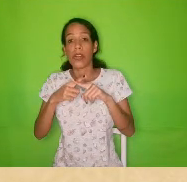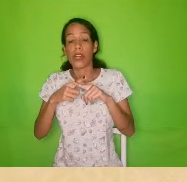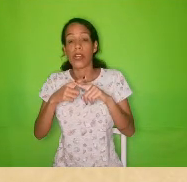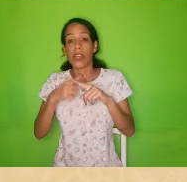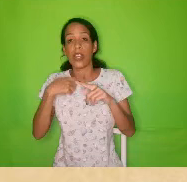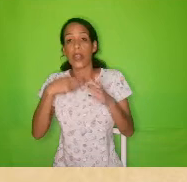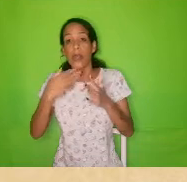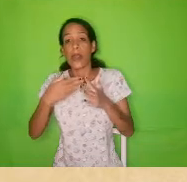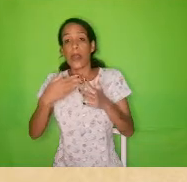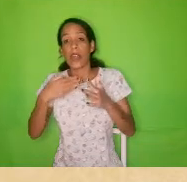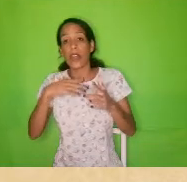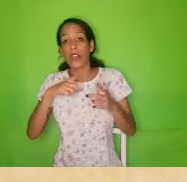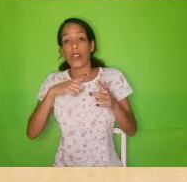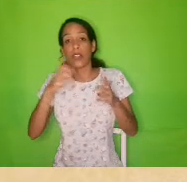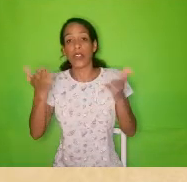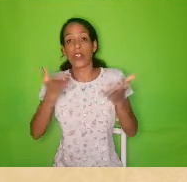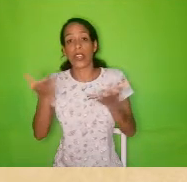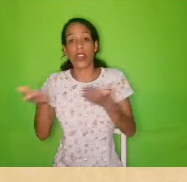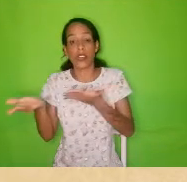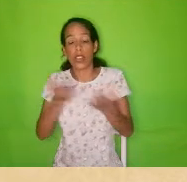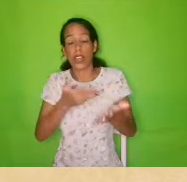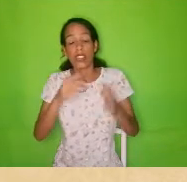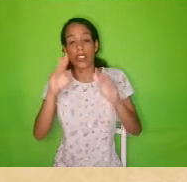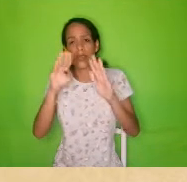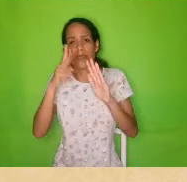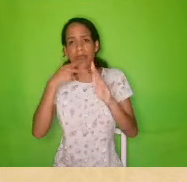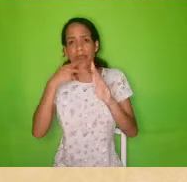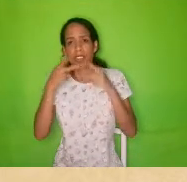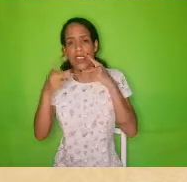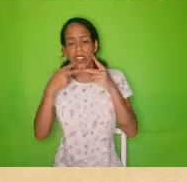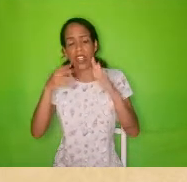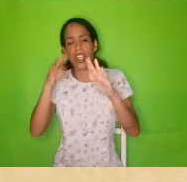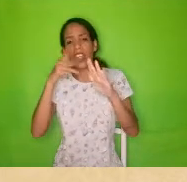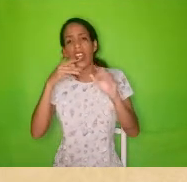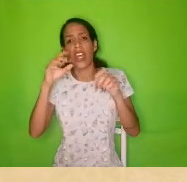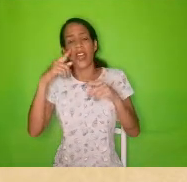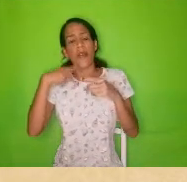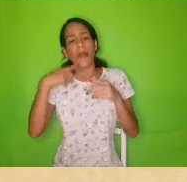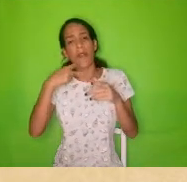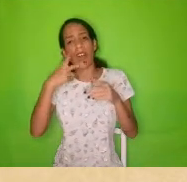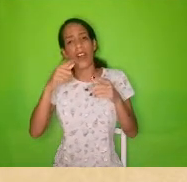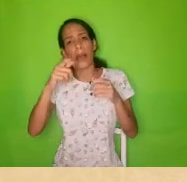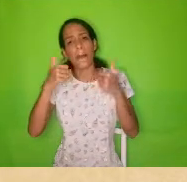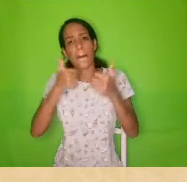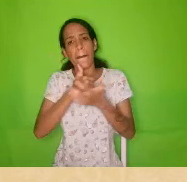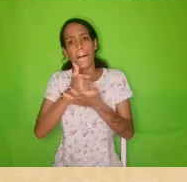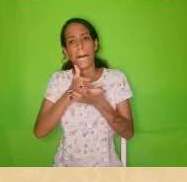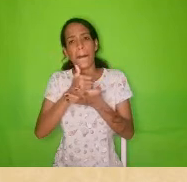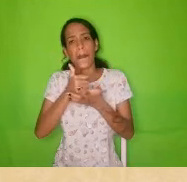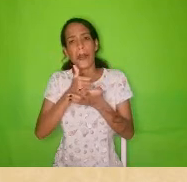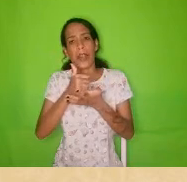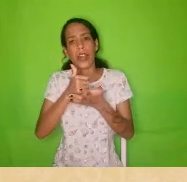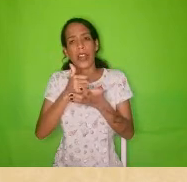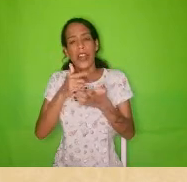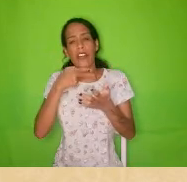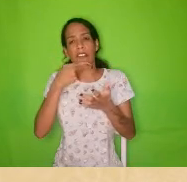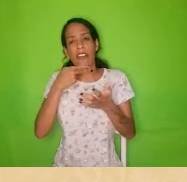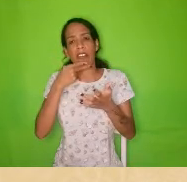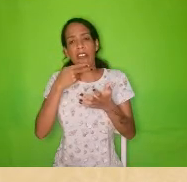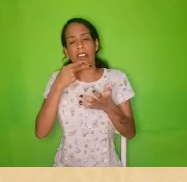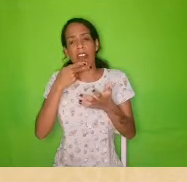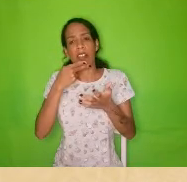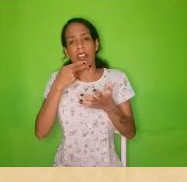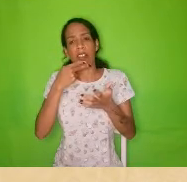desse argumento que eu quero trazer. Já passei o olho aqui, estou vendo coisas que estão muito distantes da coisa que eu estou fazendo aqui.